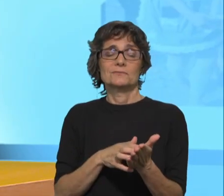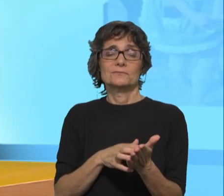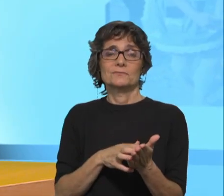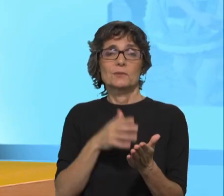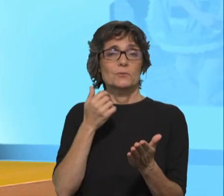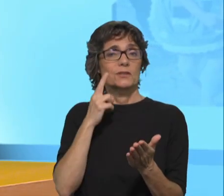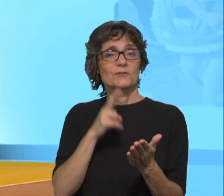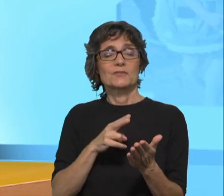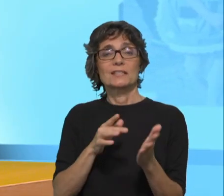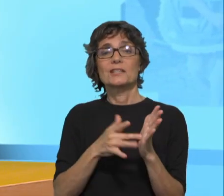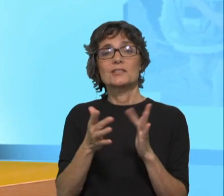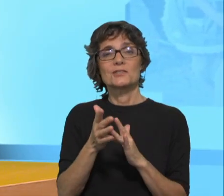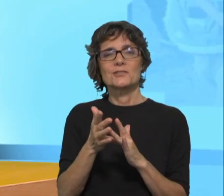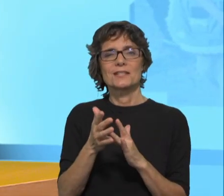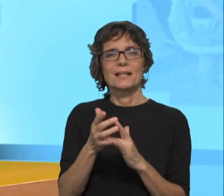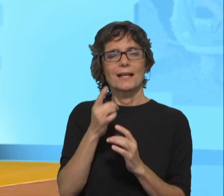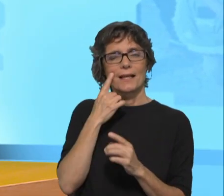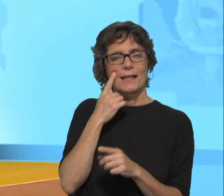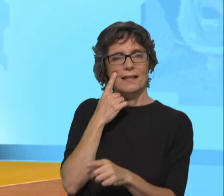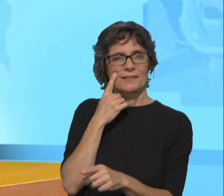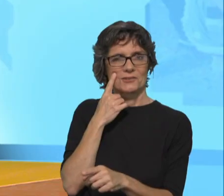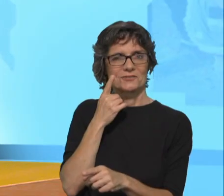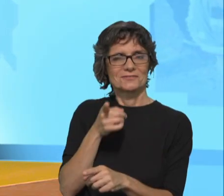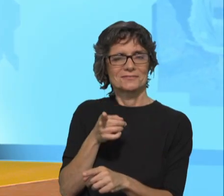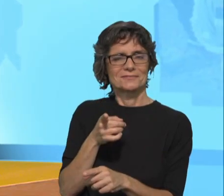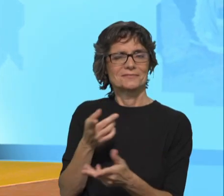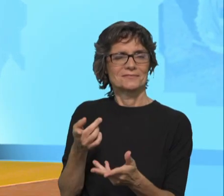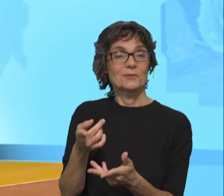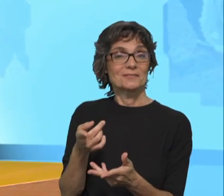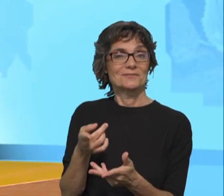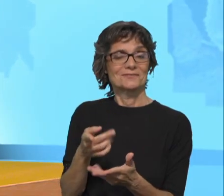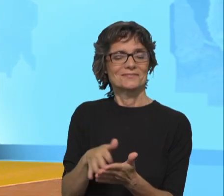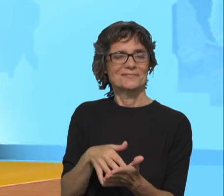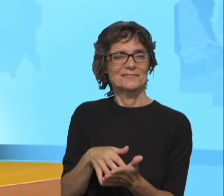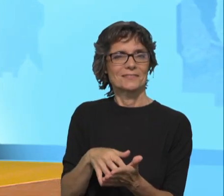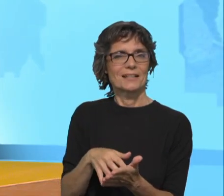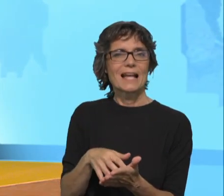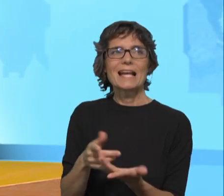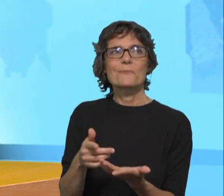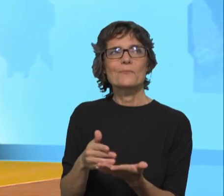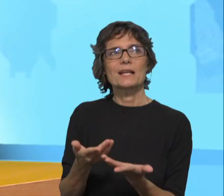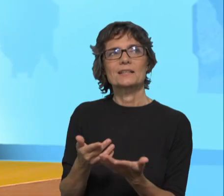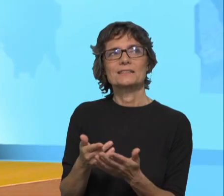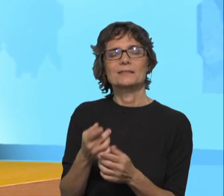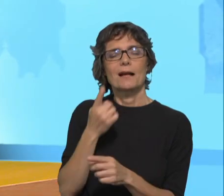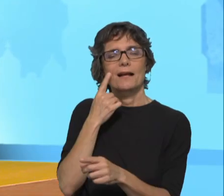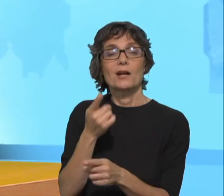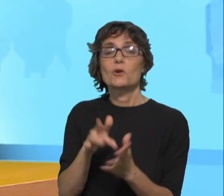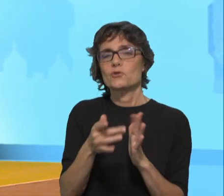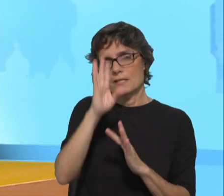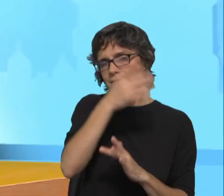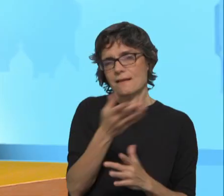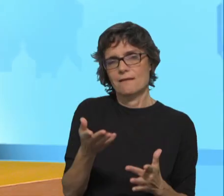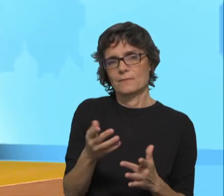que Jesus pôs-o à prova, não é? Aquele discípulo, Jesus pôs-o à prova. Isto é, prova no bom sentido, não é? Ele já sabia o que ia